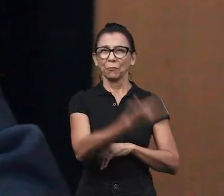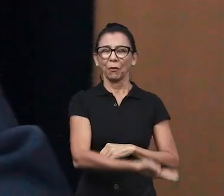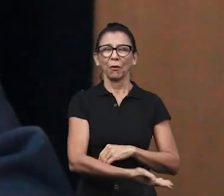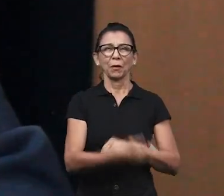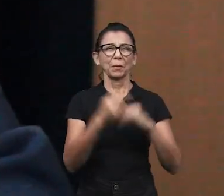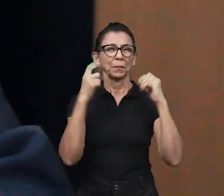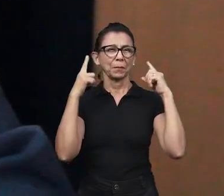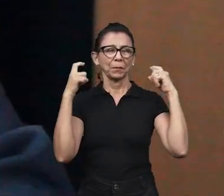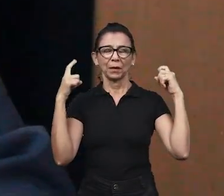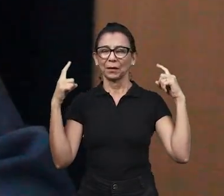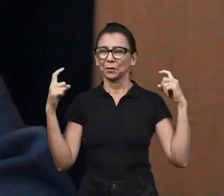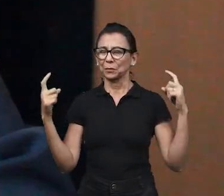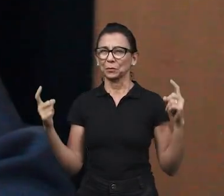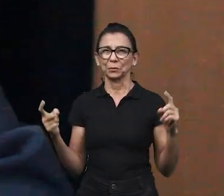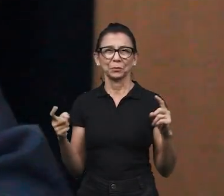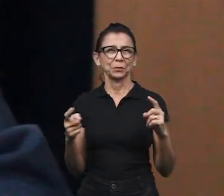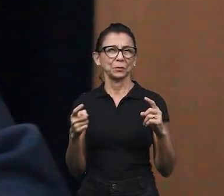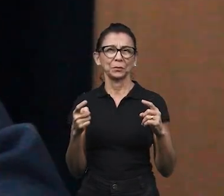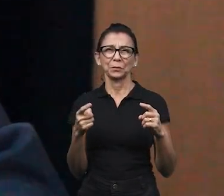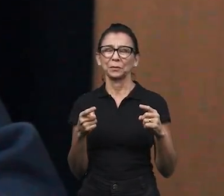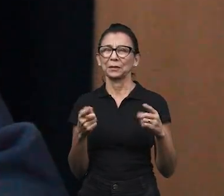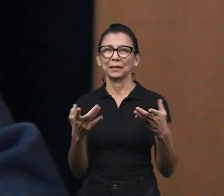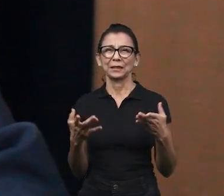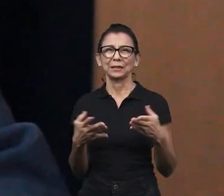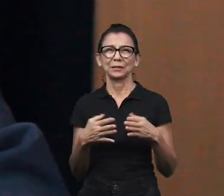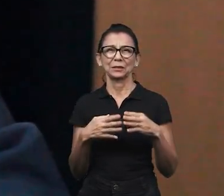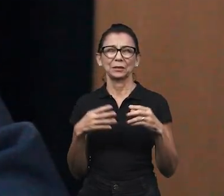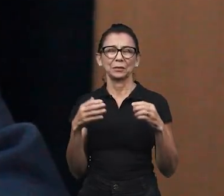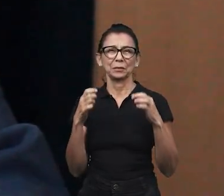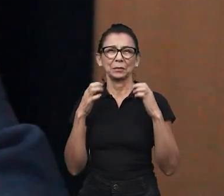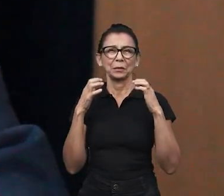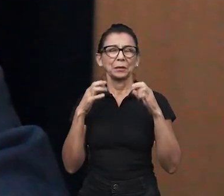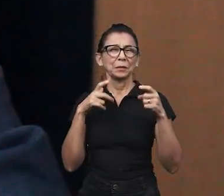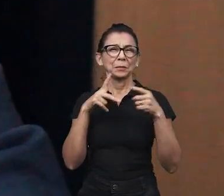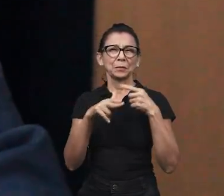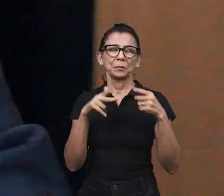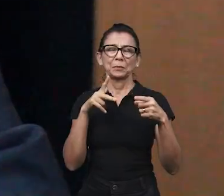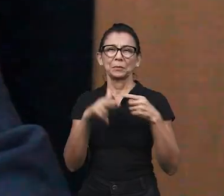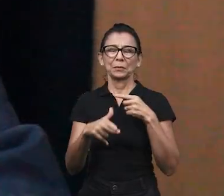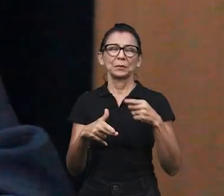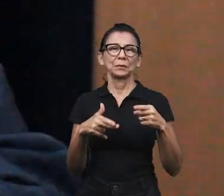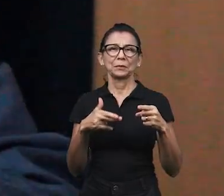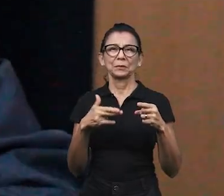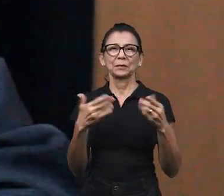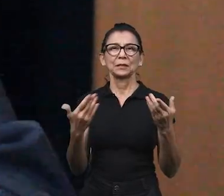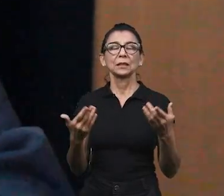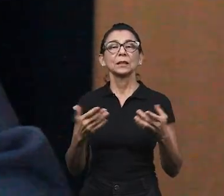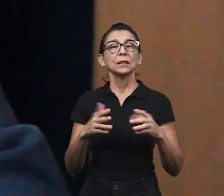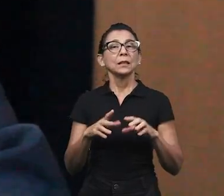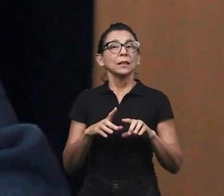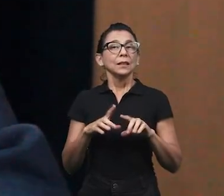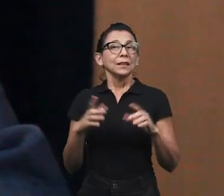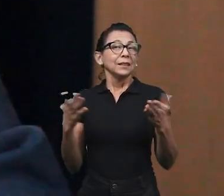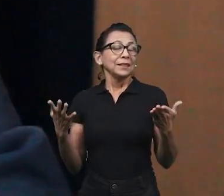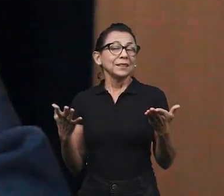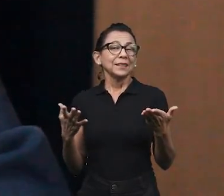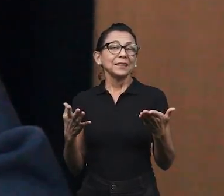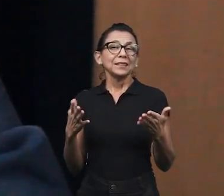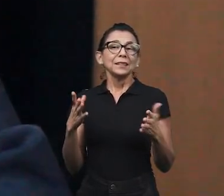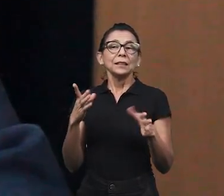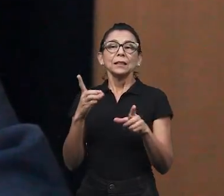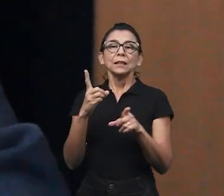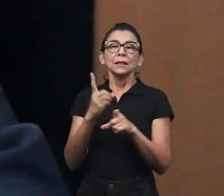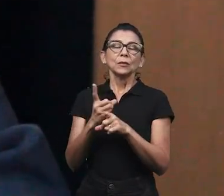onde houvesse qualquer tipo de interferência. E ali eles buscaram, né, um lugar como esse,